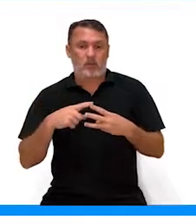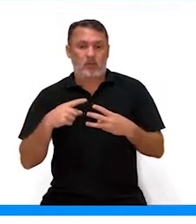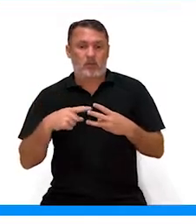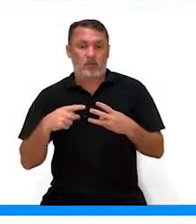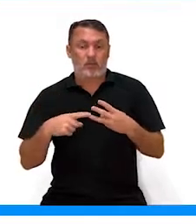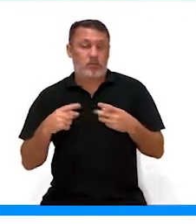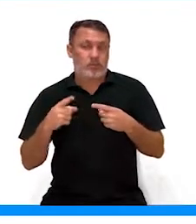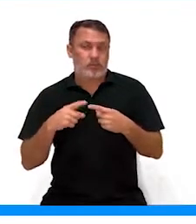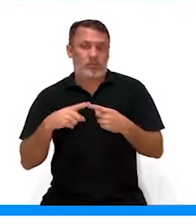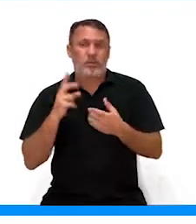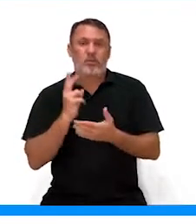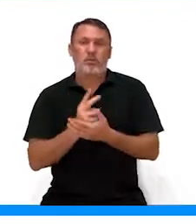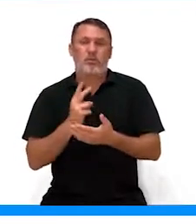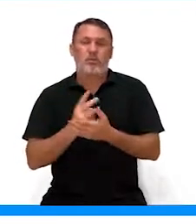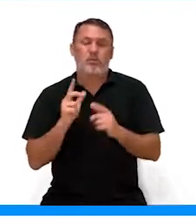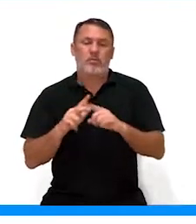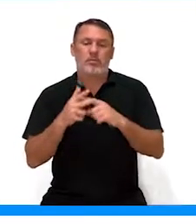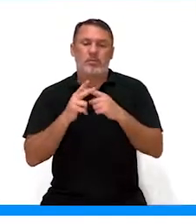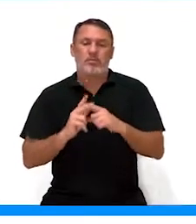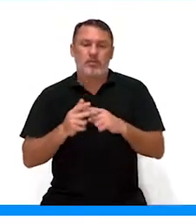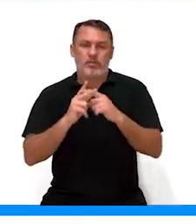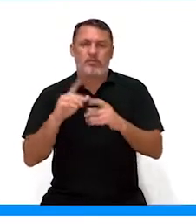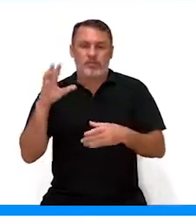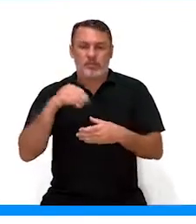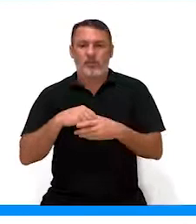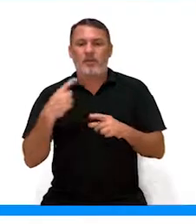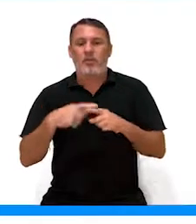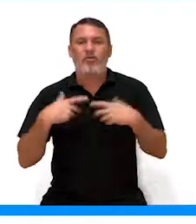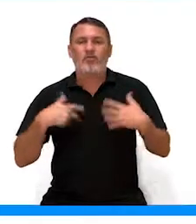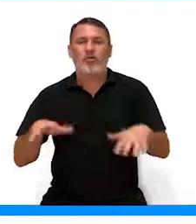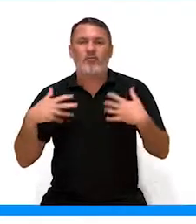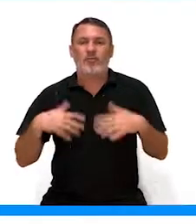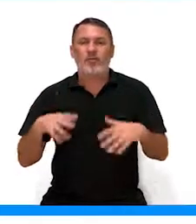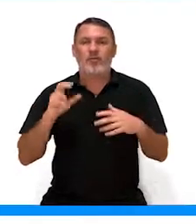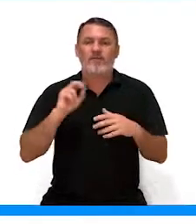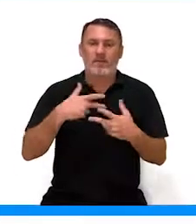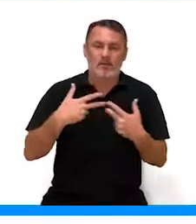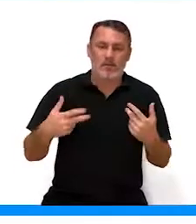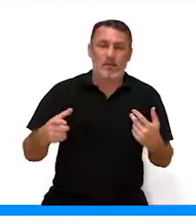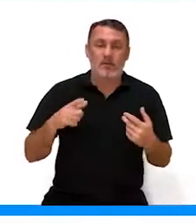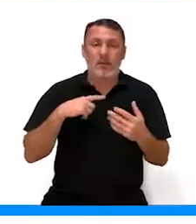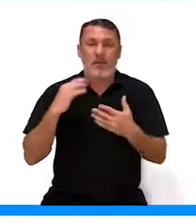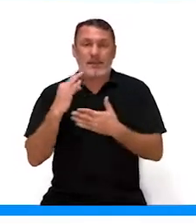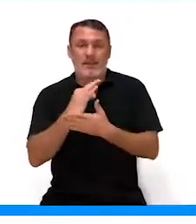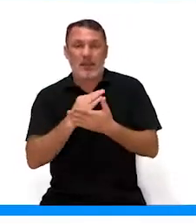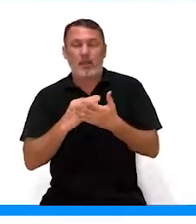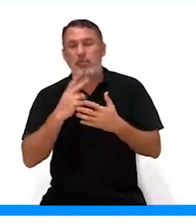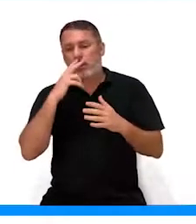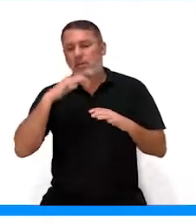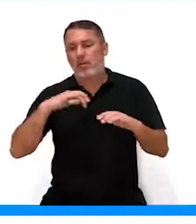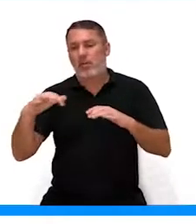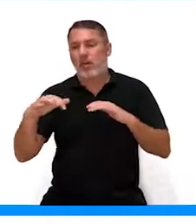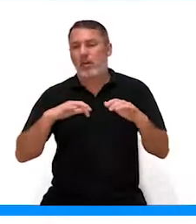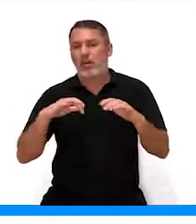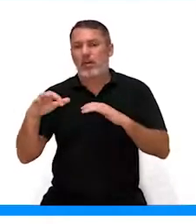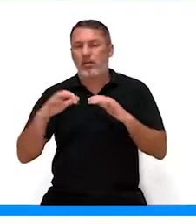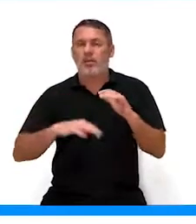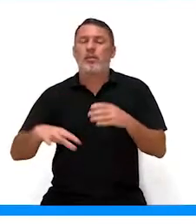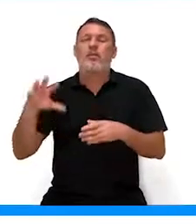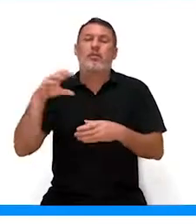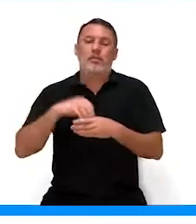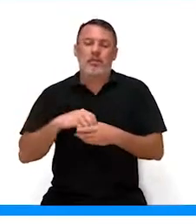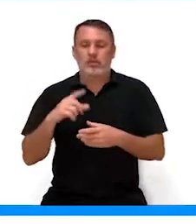estão em constante regeneração. Por quê? Quando elas secretam a sua substância, as suas células